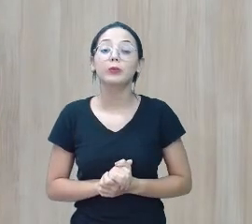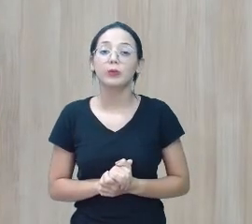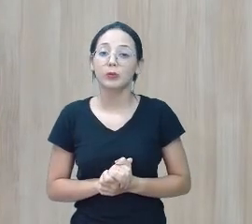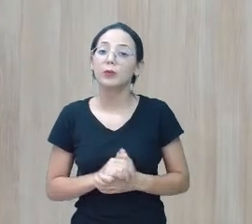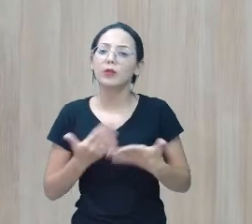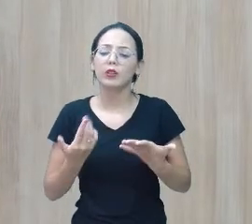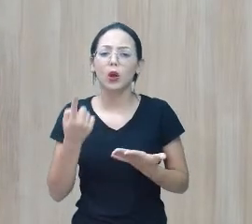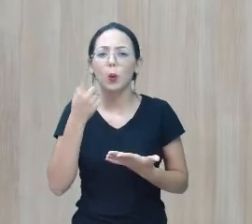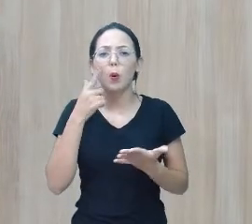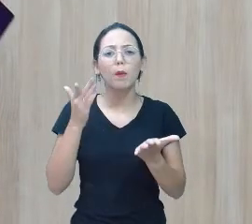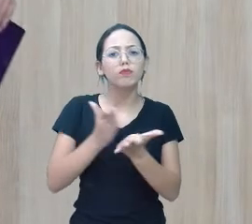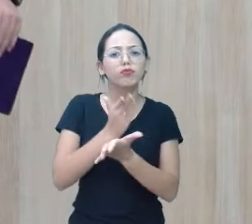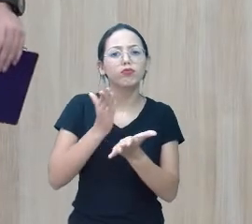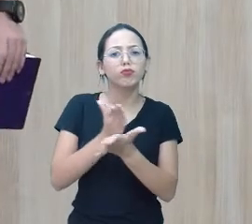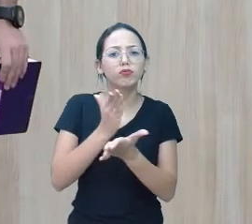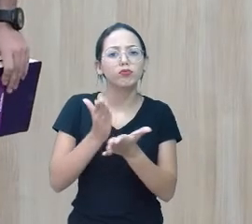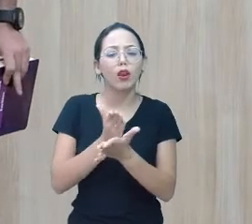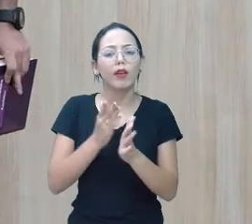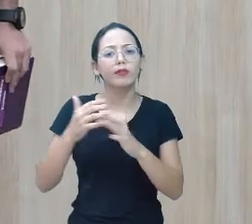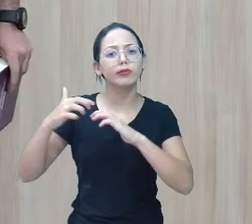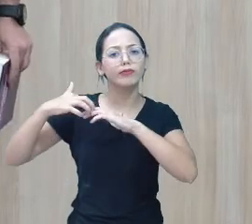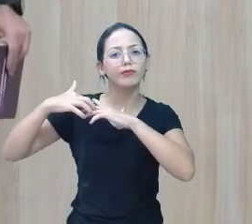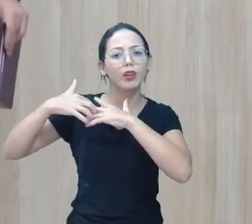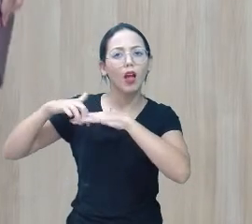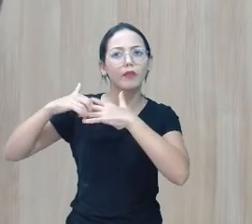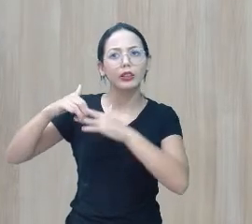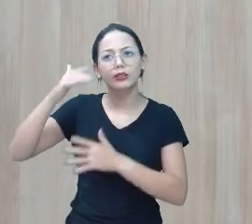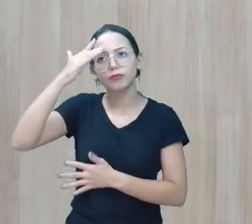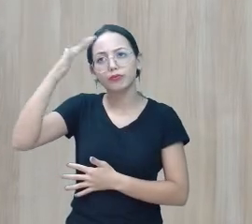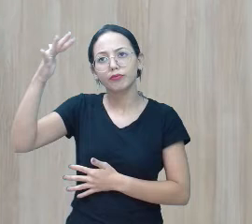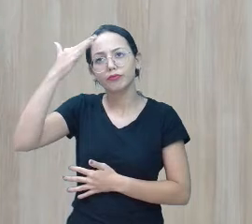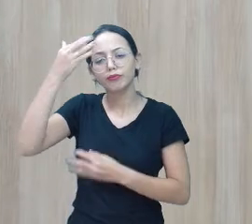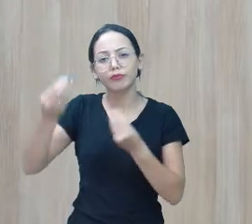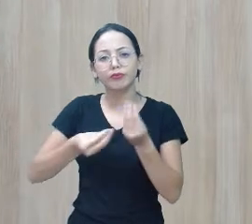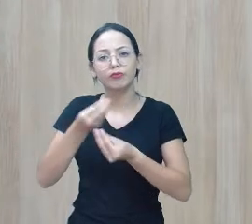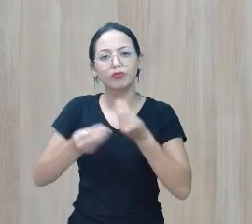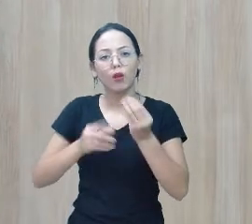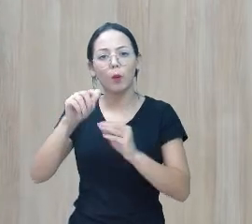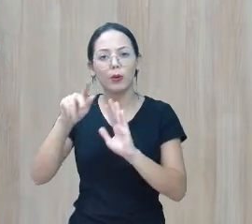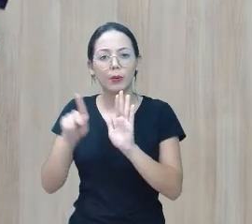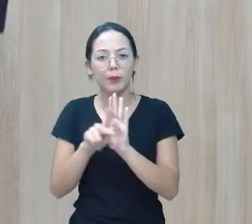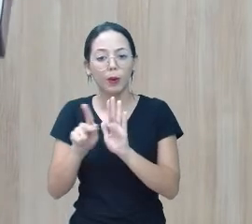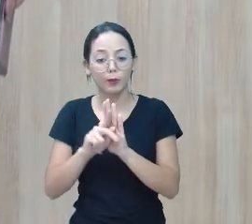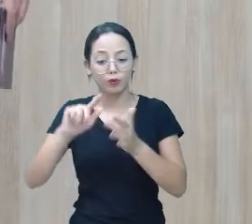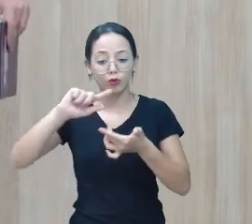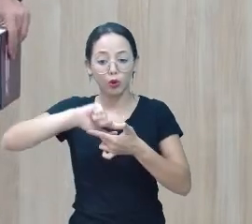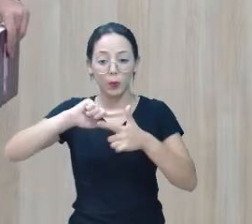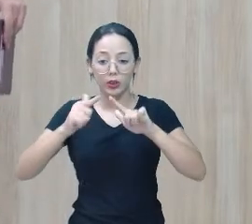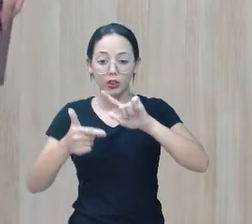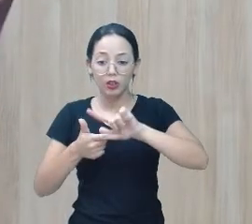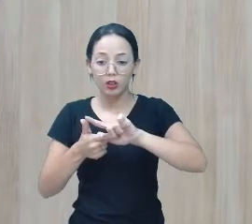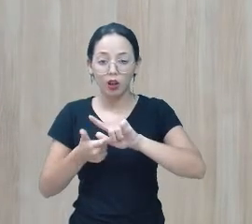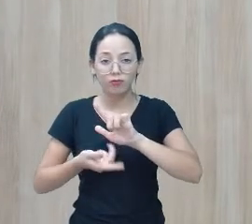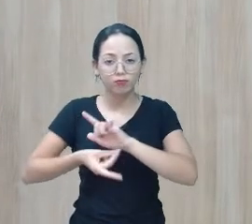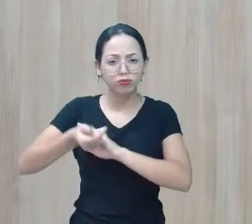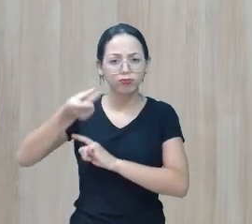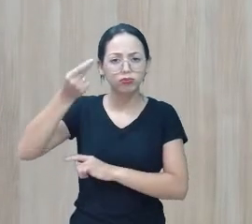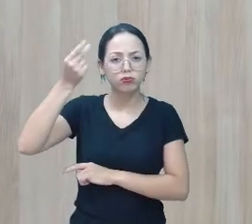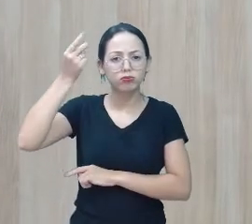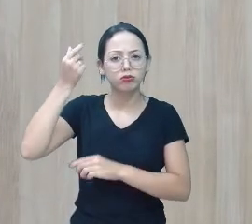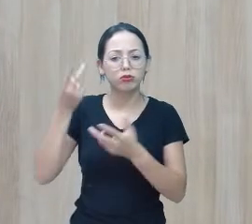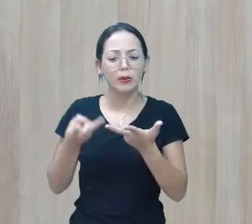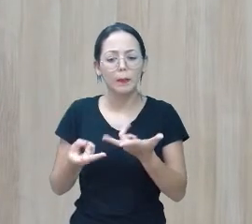esse livro aqui e faz uma reflexão de como era a geometria grega na época, a gente vai perceber que todo